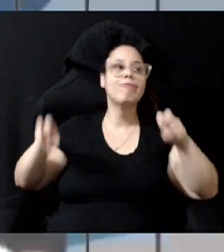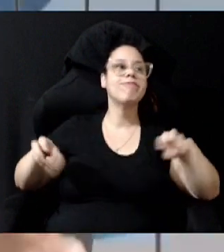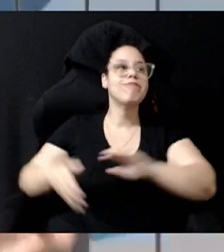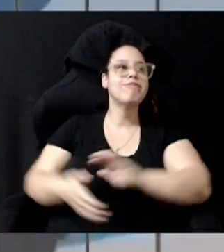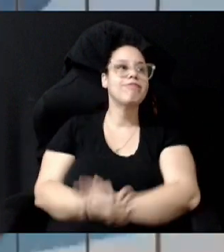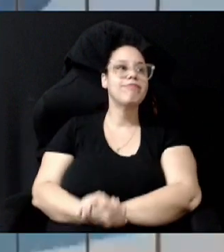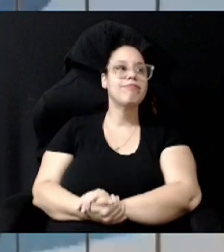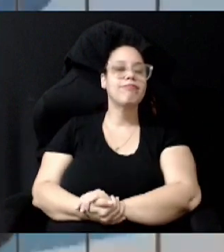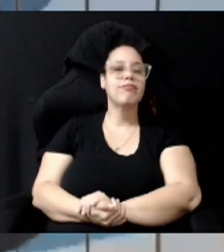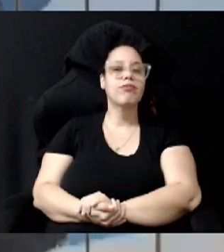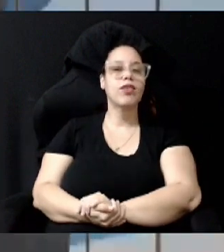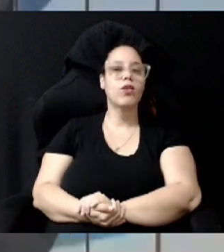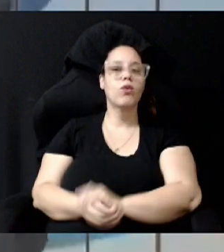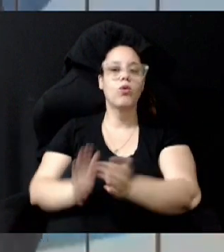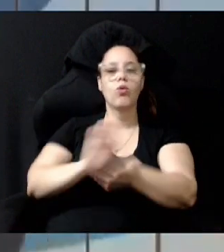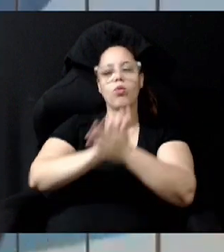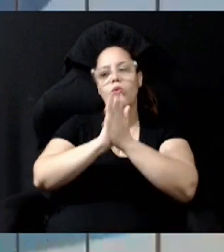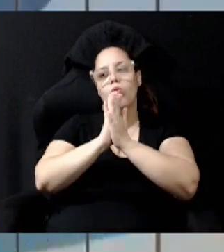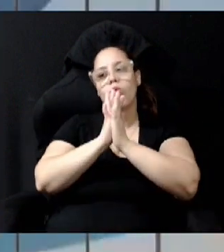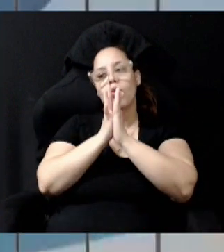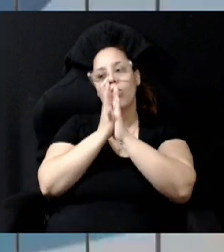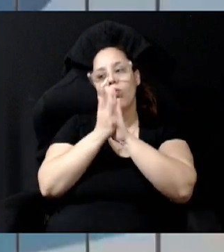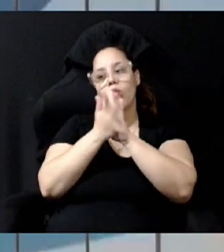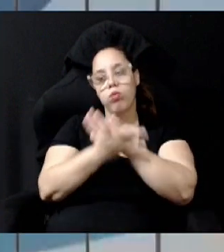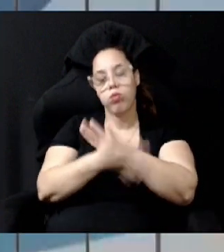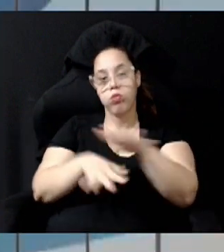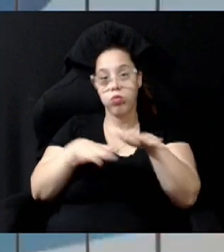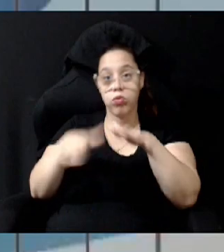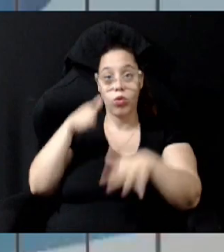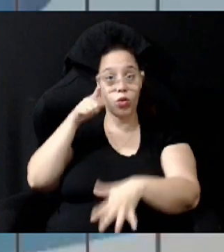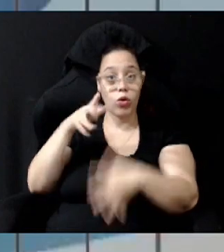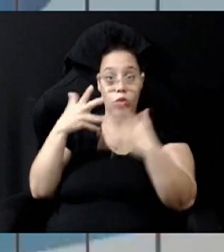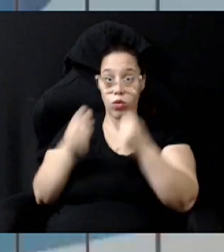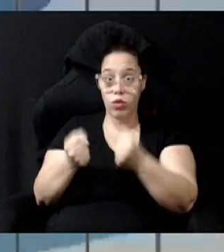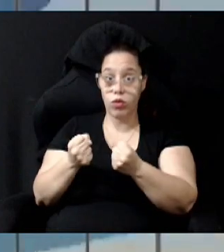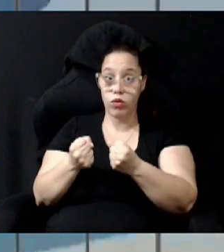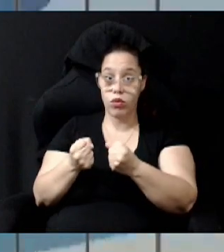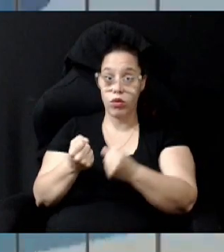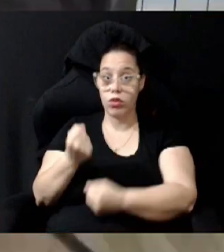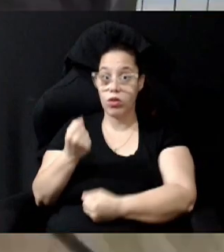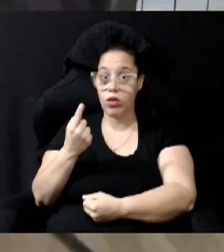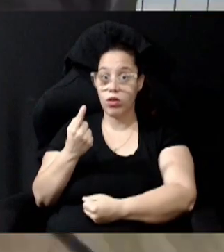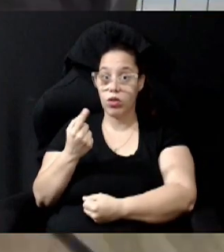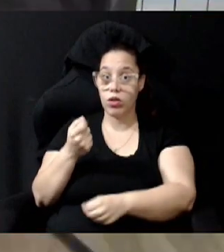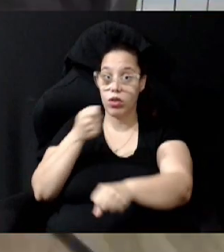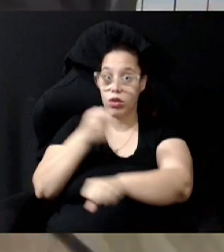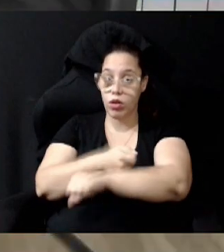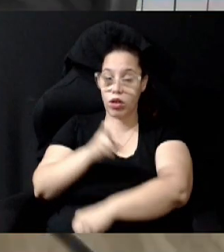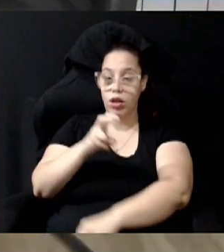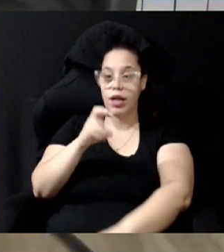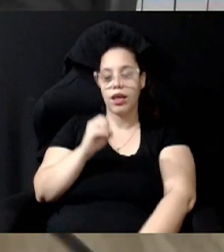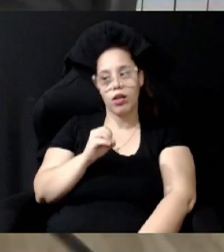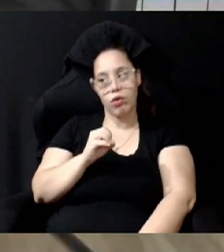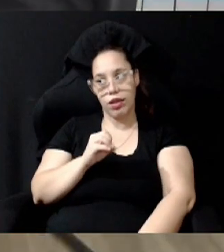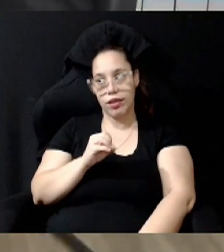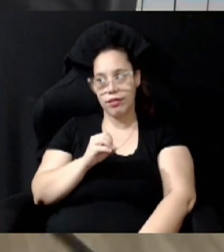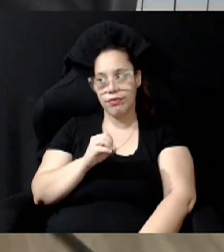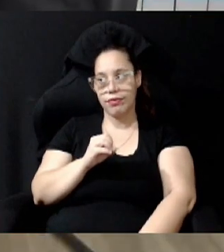barbaramente, houve uma movimentação política, ele conseguiu tomar posse, mas quase acontece um golpe em 50.